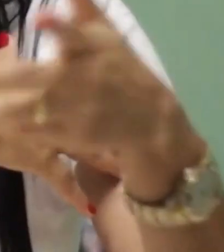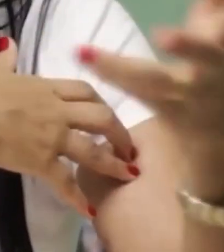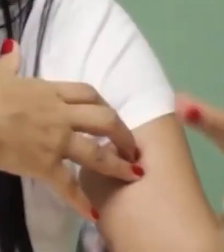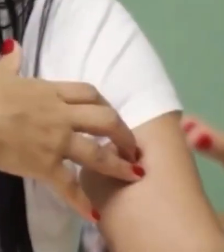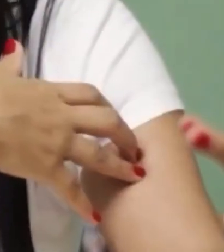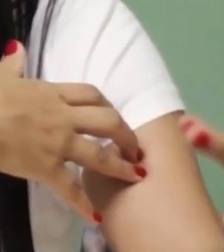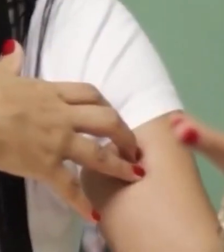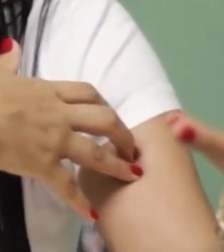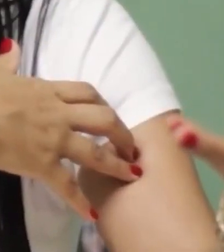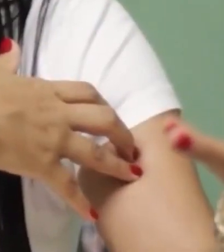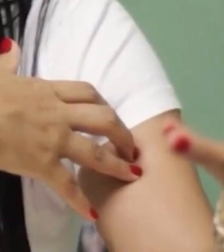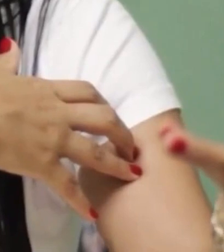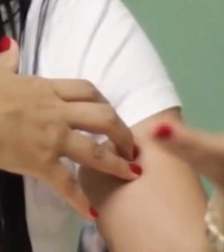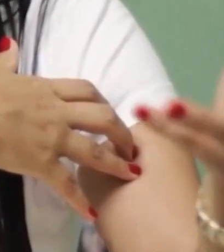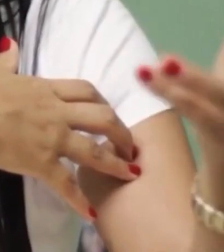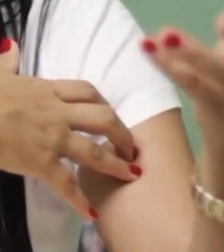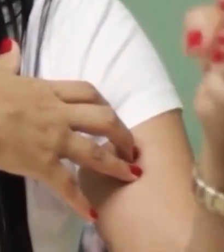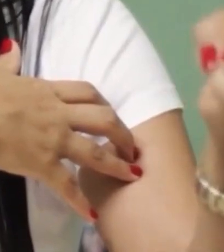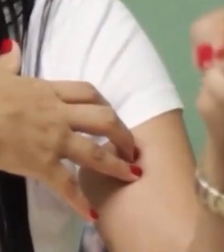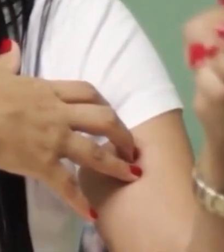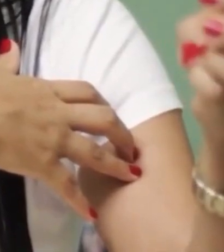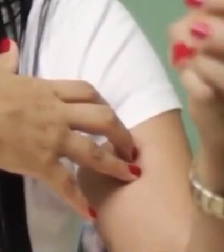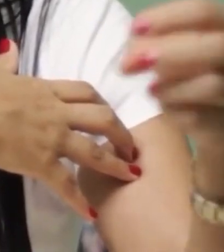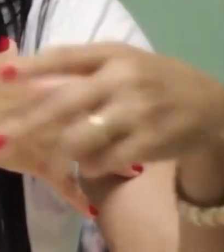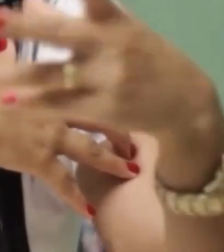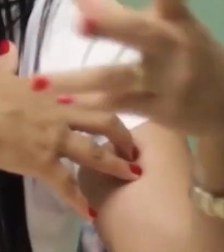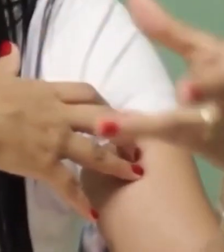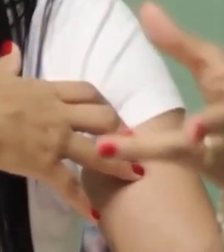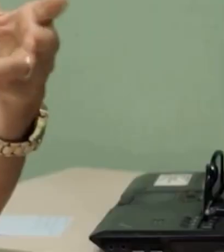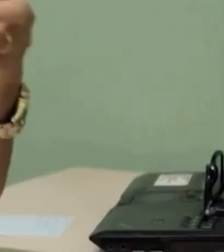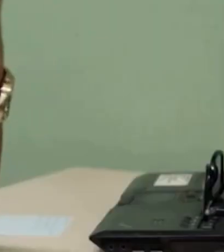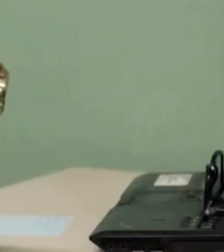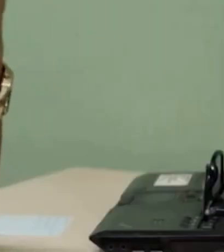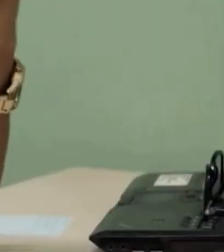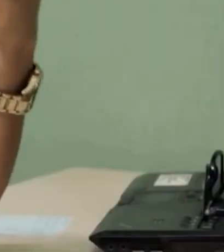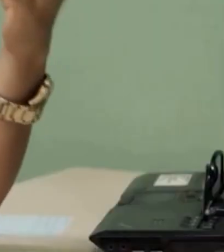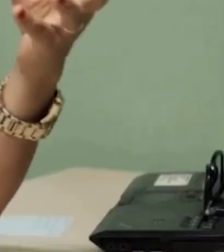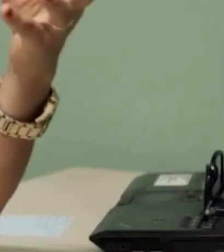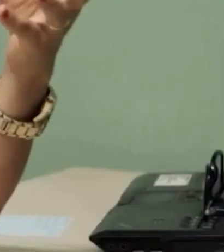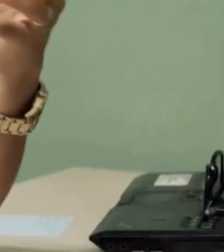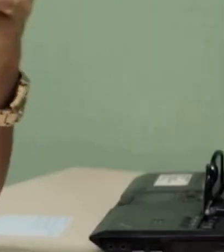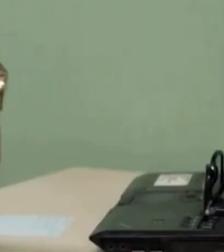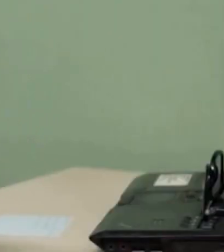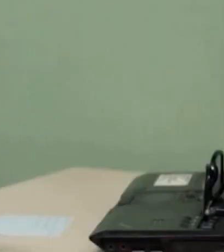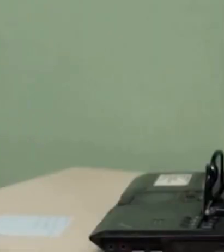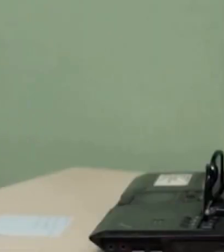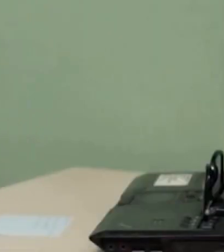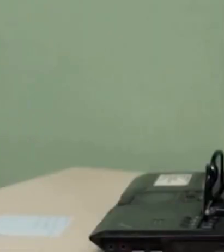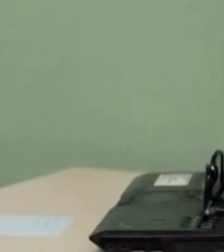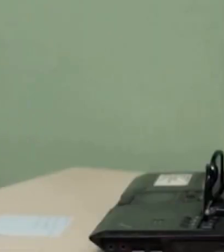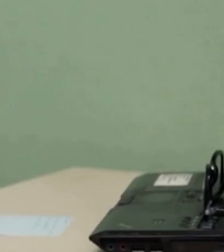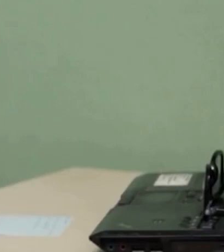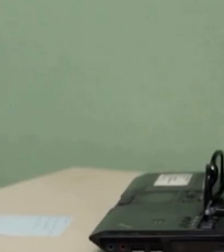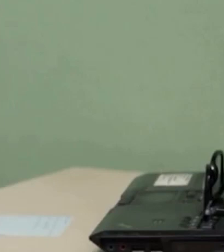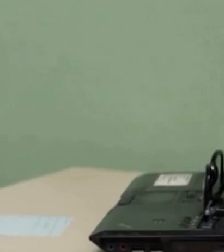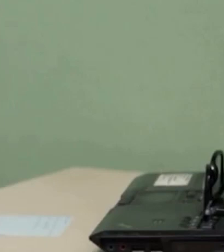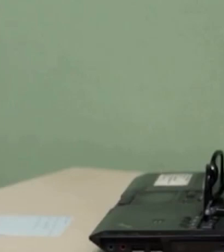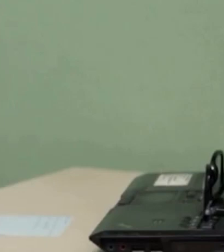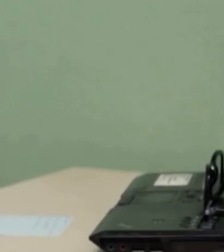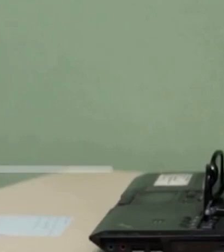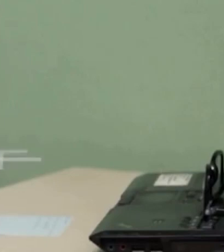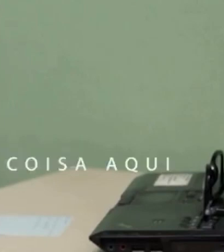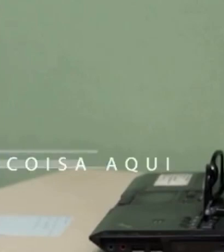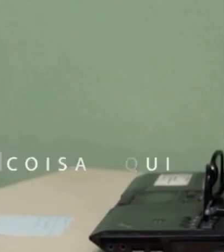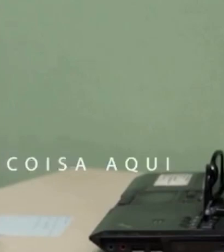problemas sociais da escola. Porque eu acho que se a gente pudesse dialogar mais e viver mais, o meu aluno estudaria mais,